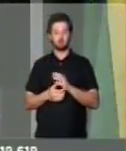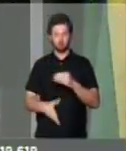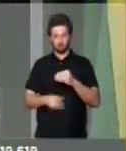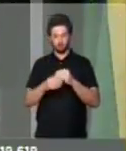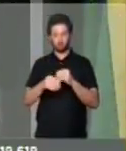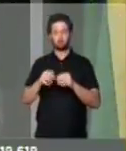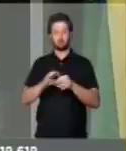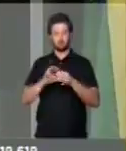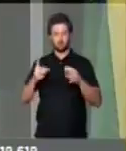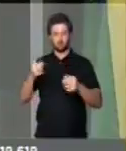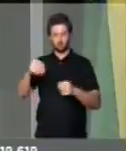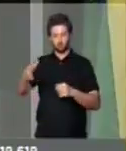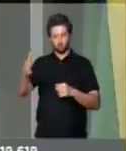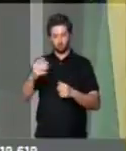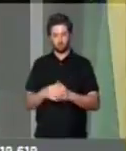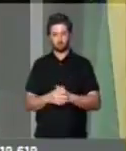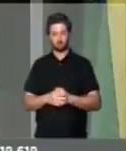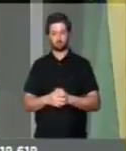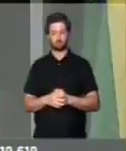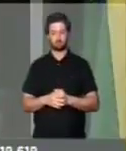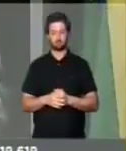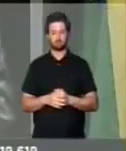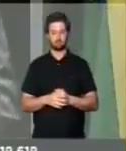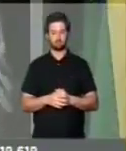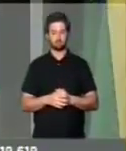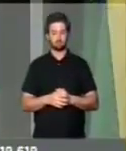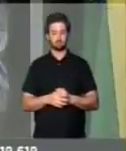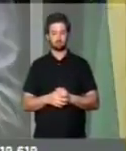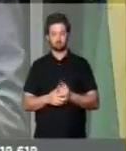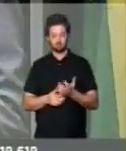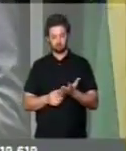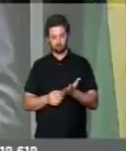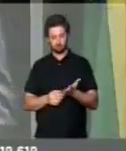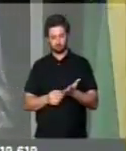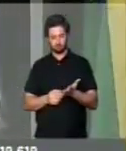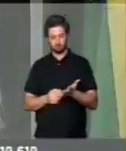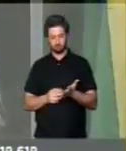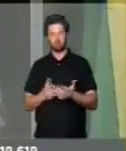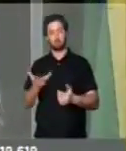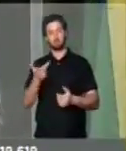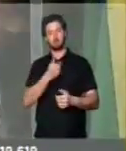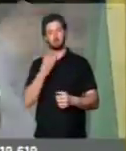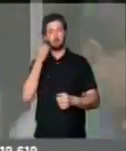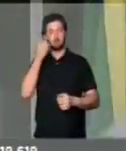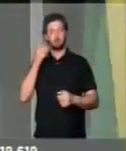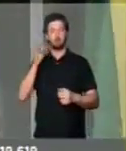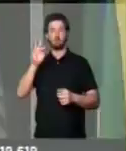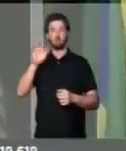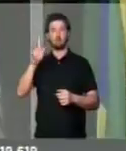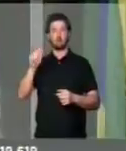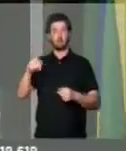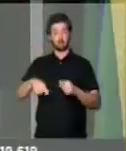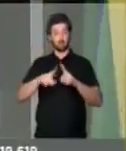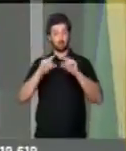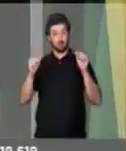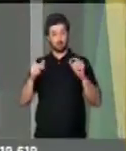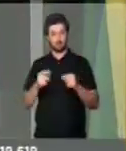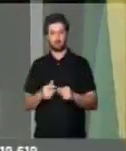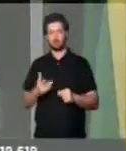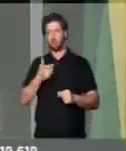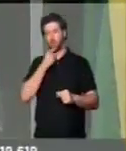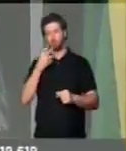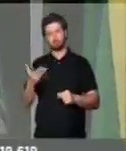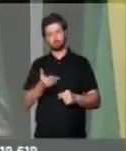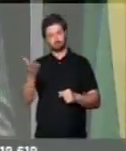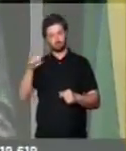concedo um minuto para Vossa Excelência, depois eu continuo. Meu grande deputado Fraga, aqui do nosso DF, esse exemplo